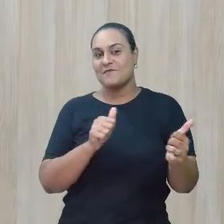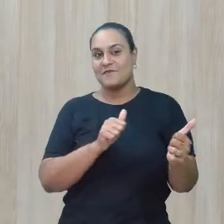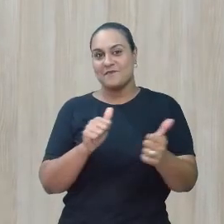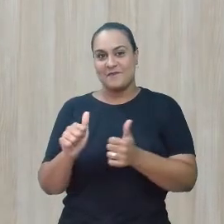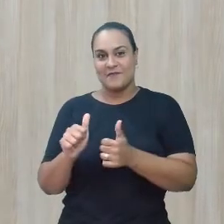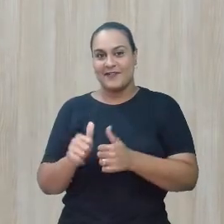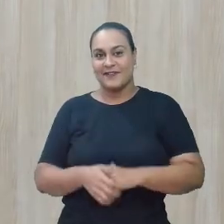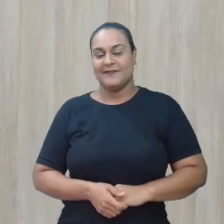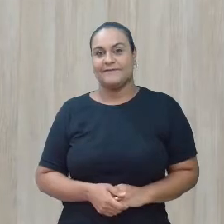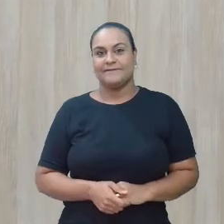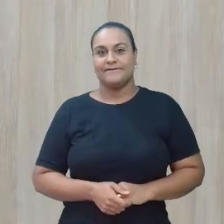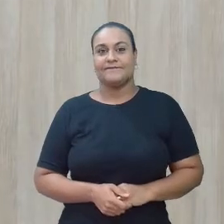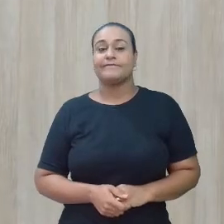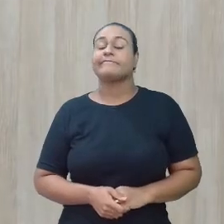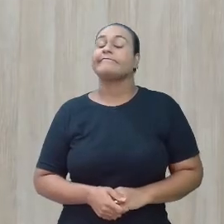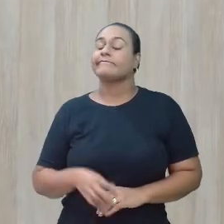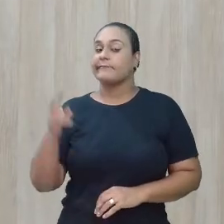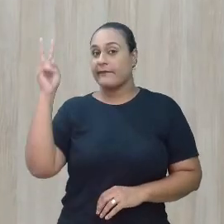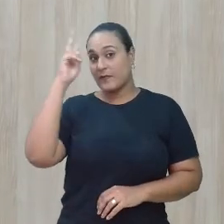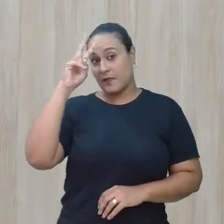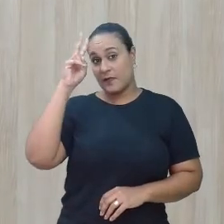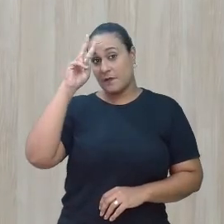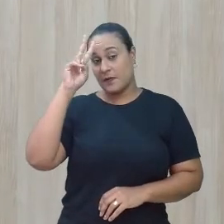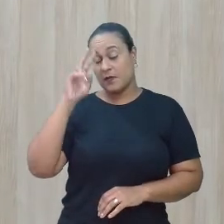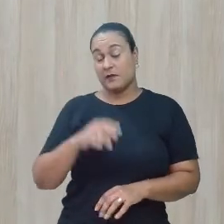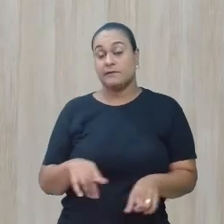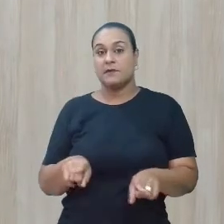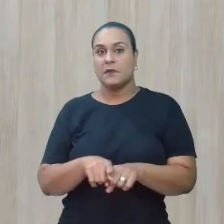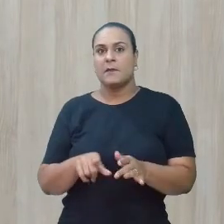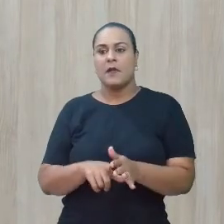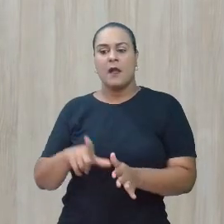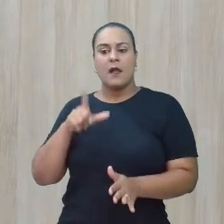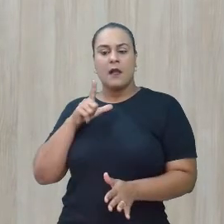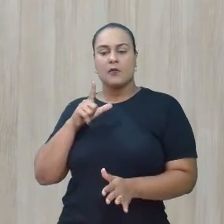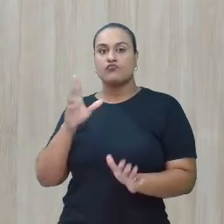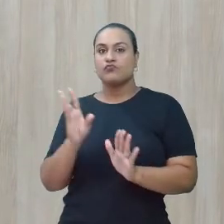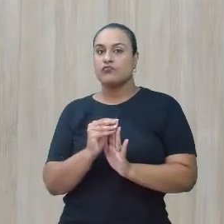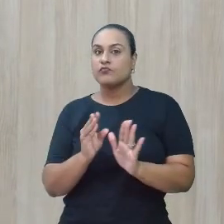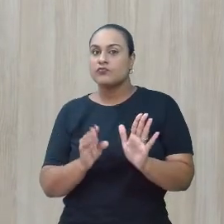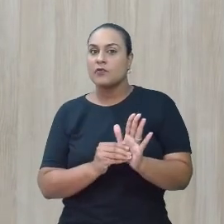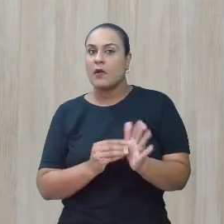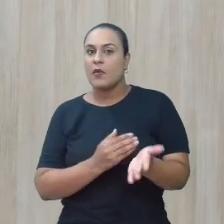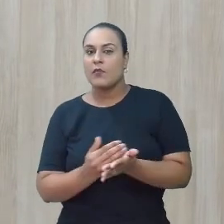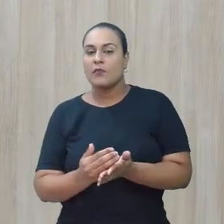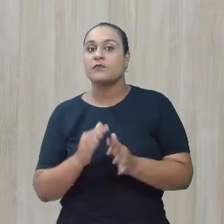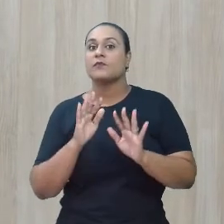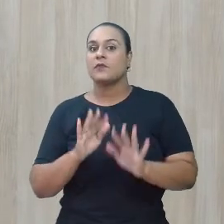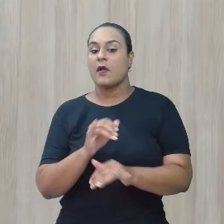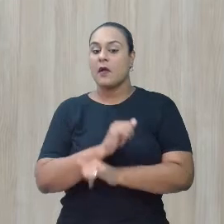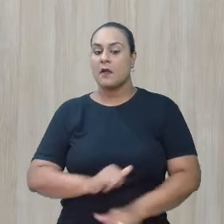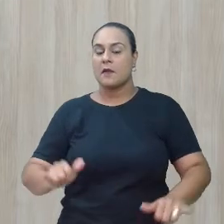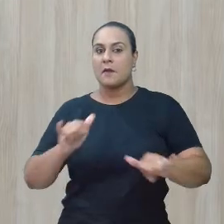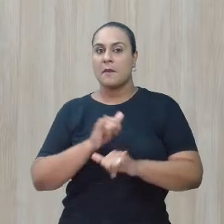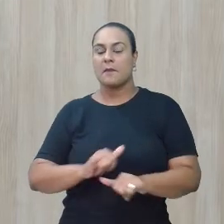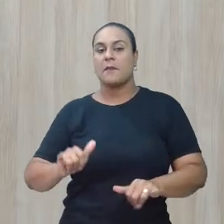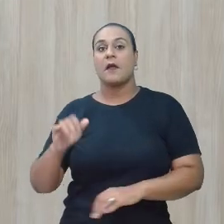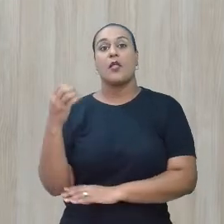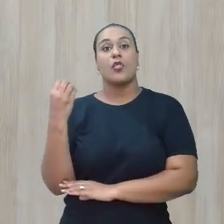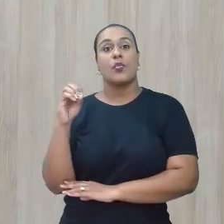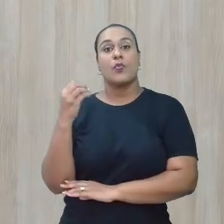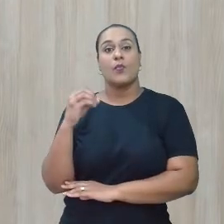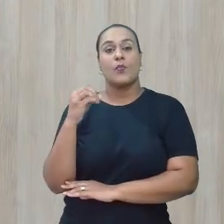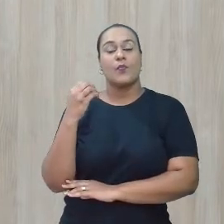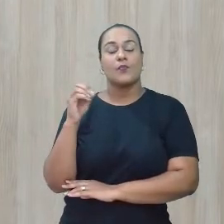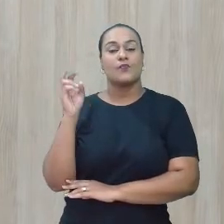certo? Gostaria de lembrar também que antes de começar a nossa aula, do Outubro Rosa, que eu venho falando aqui ao longo das nossas